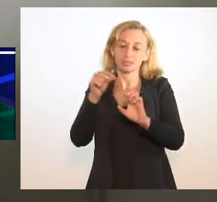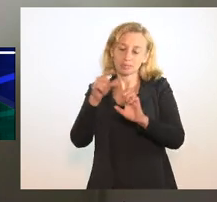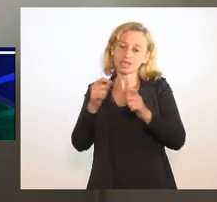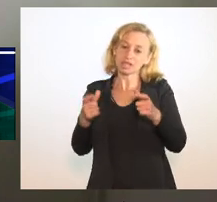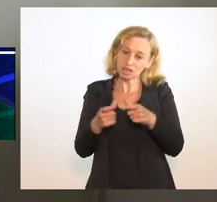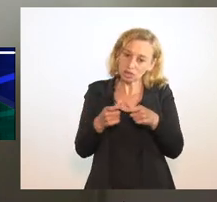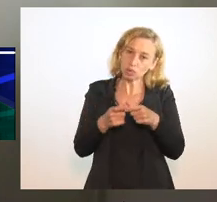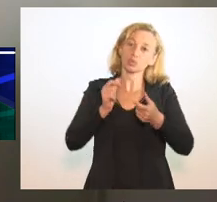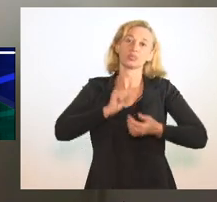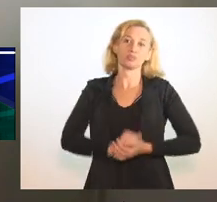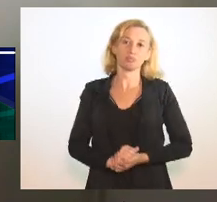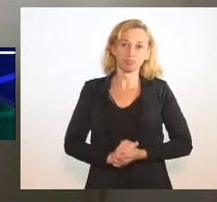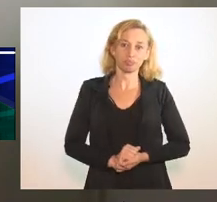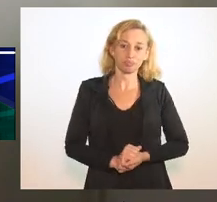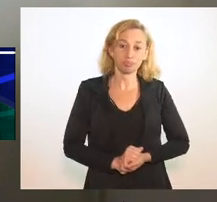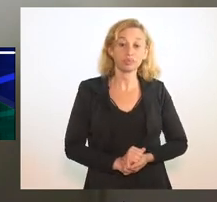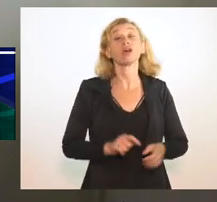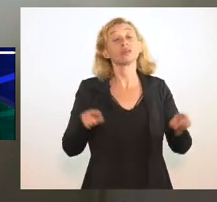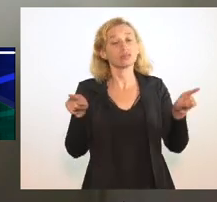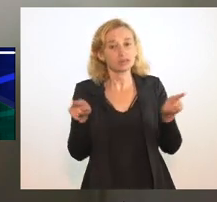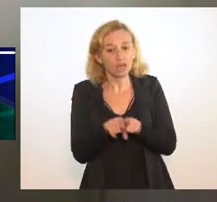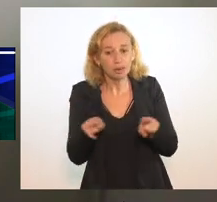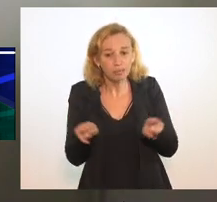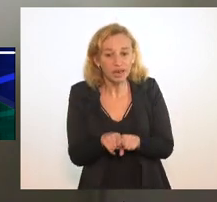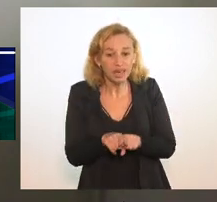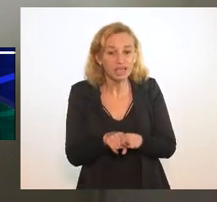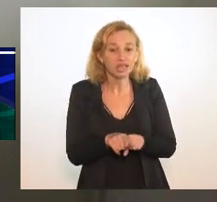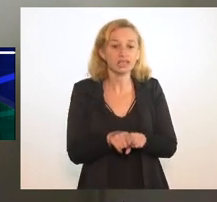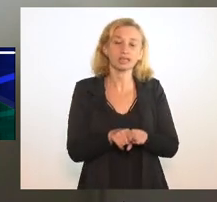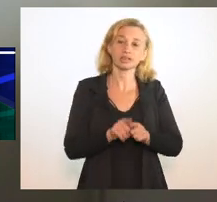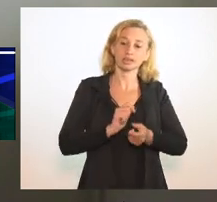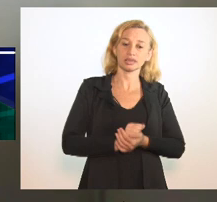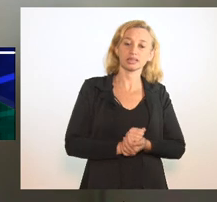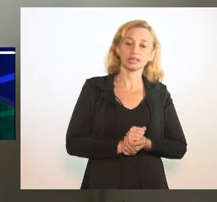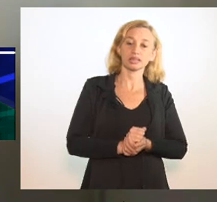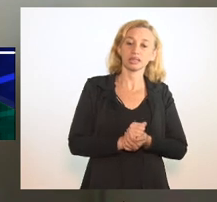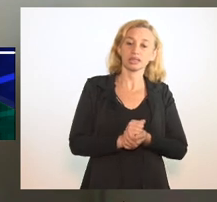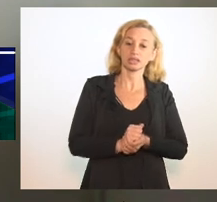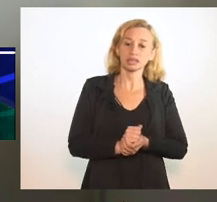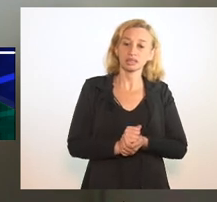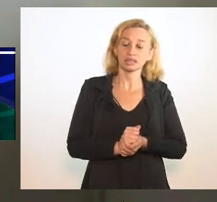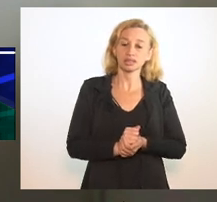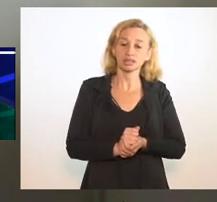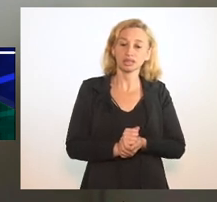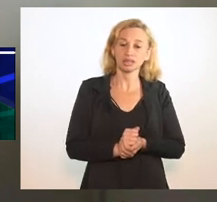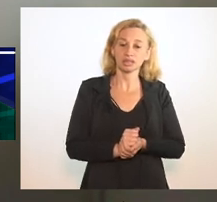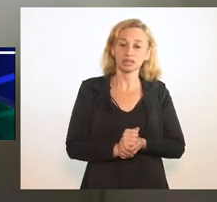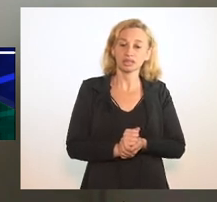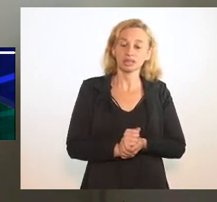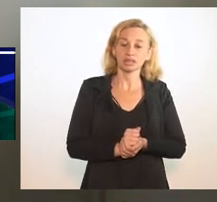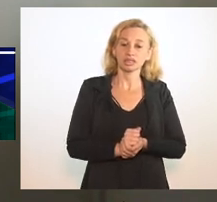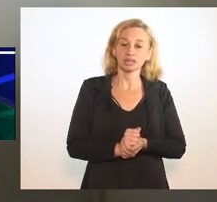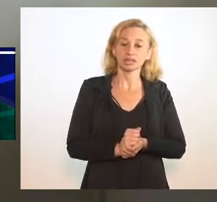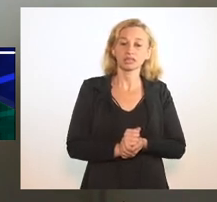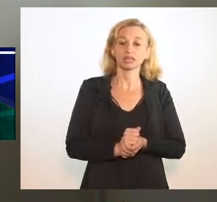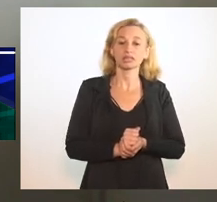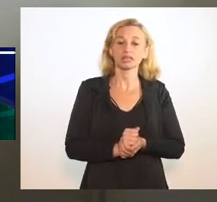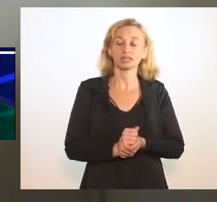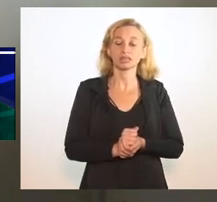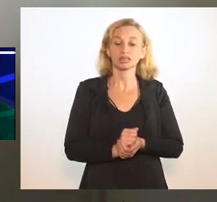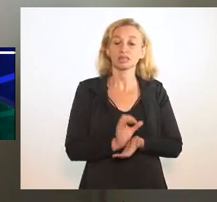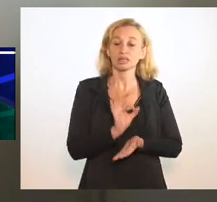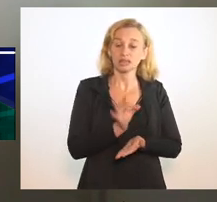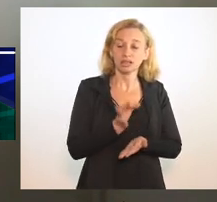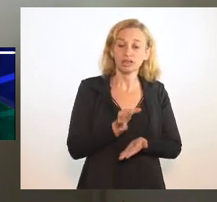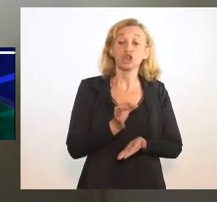pequeno empreendedor, também de caráter transitório e só e somente para isso.